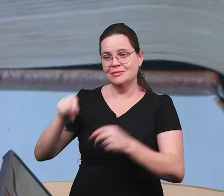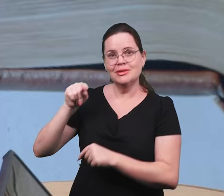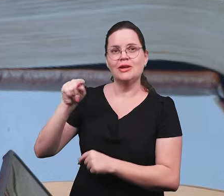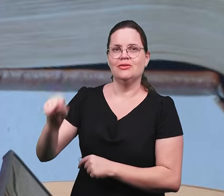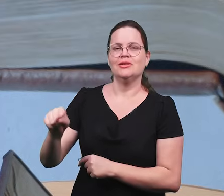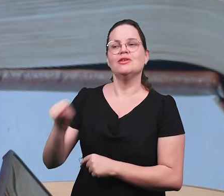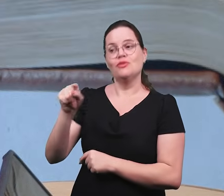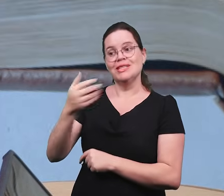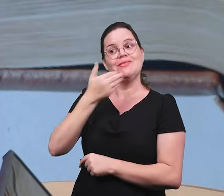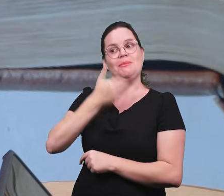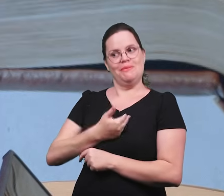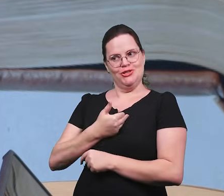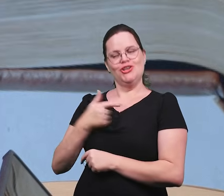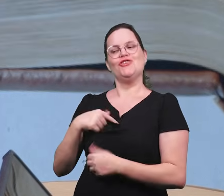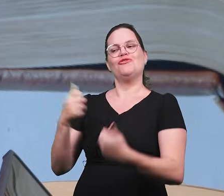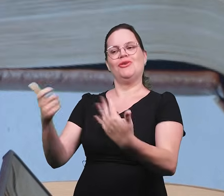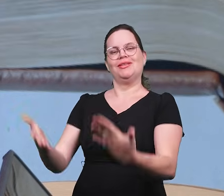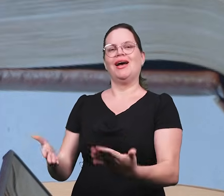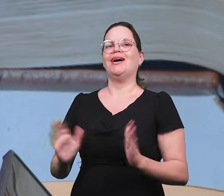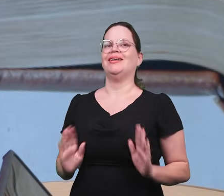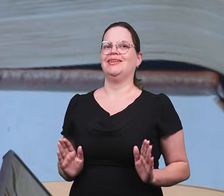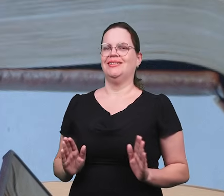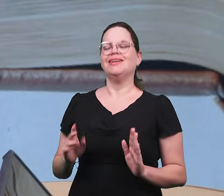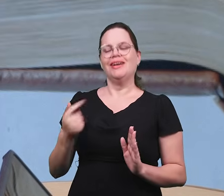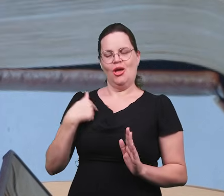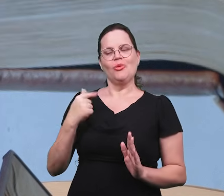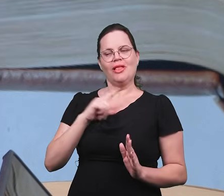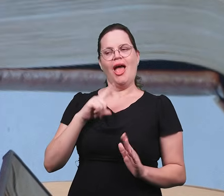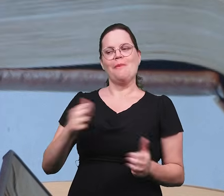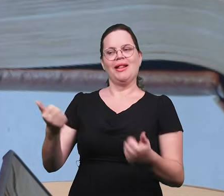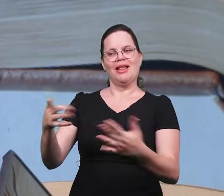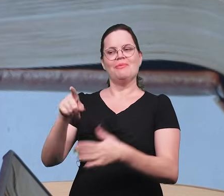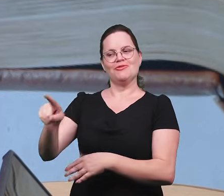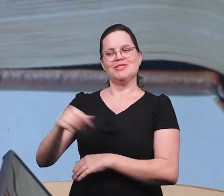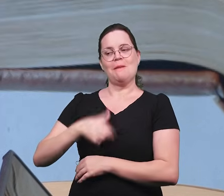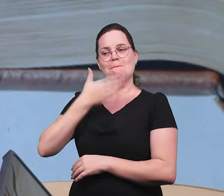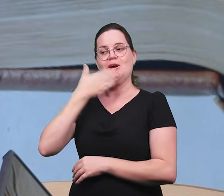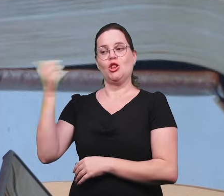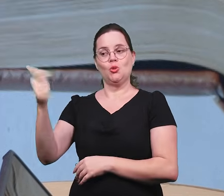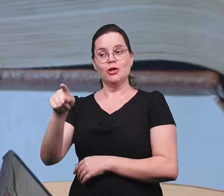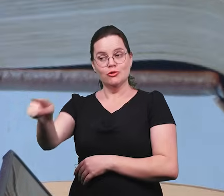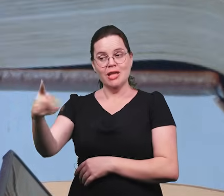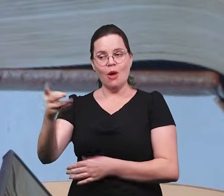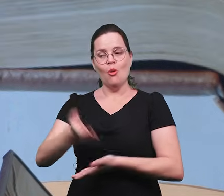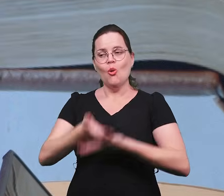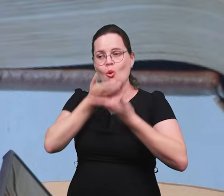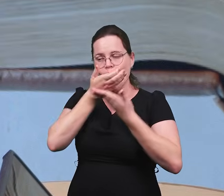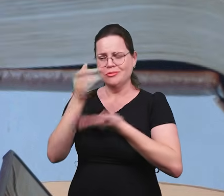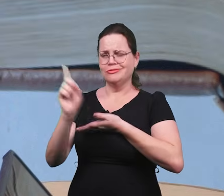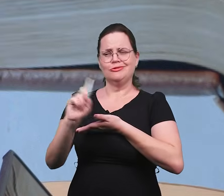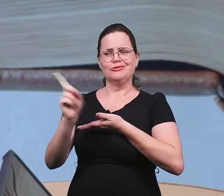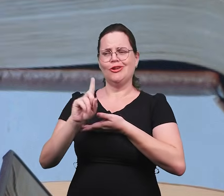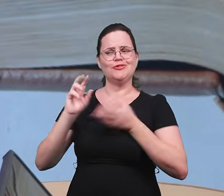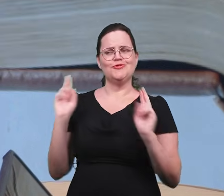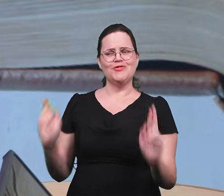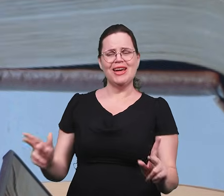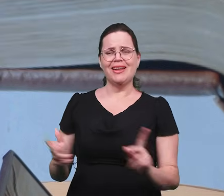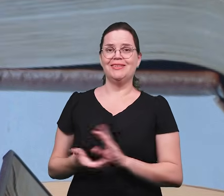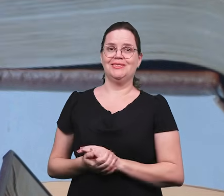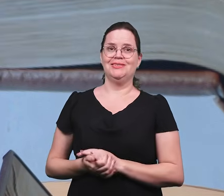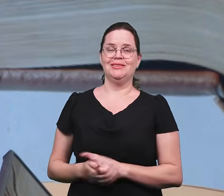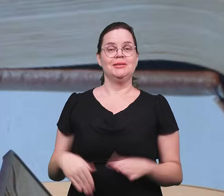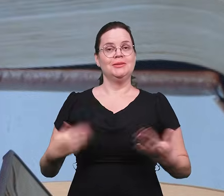não sou eu que estou te pedindo água, mas eu tenho aqui a água para te oferecer. Né? Então, esse novo entendimento é um